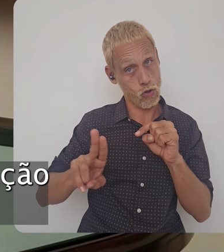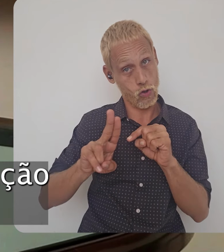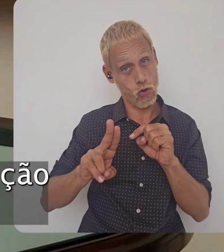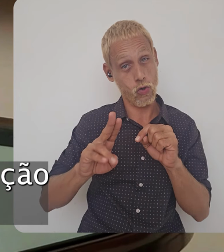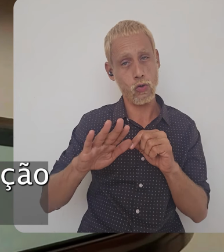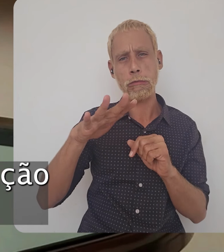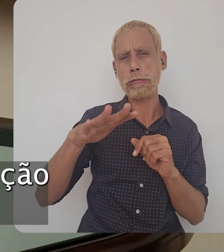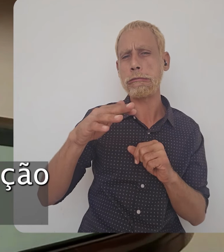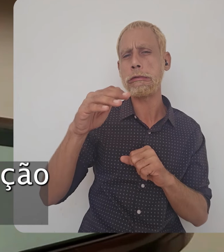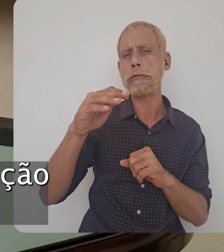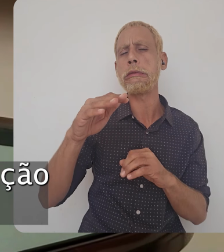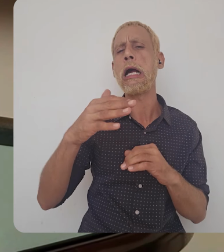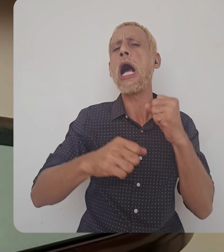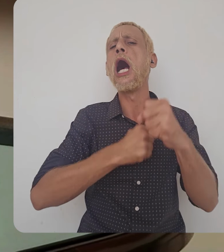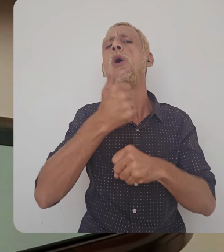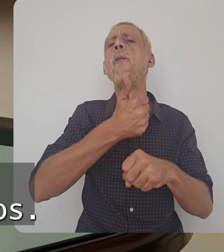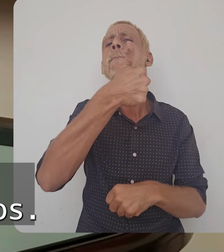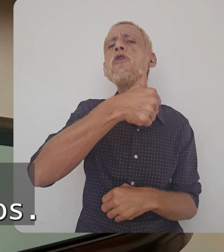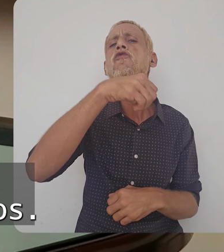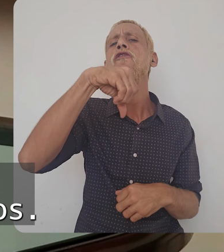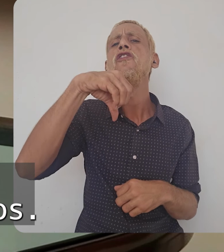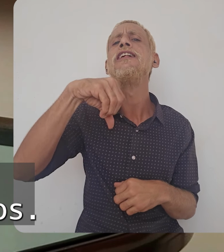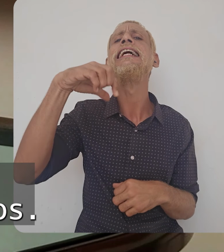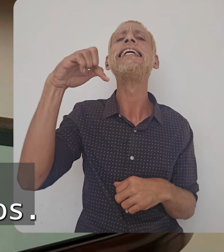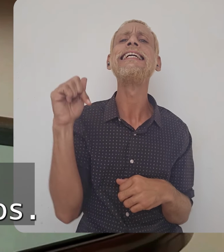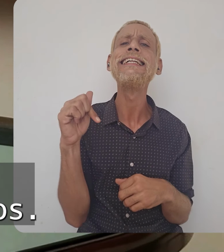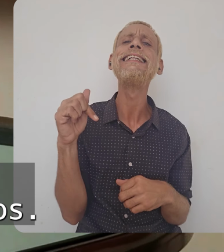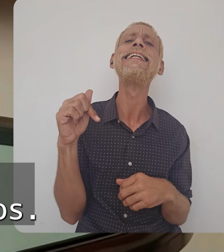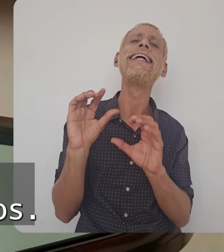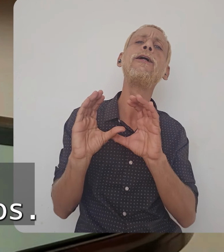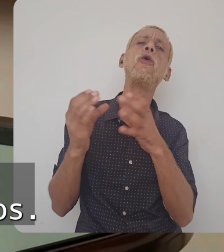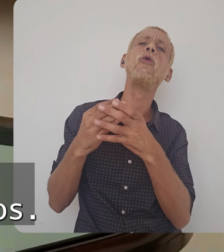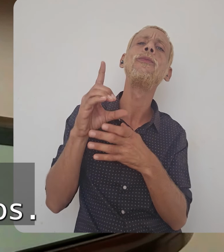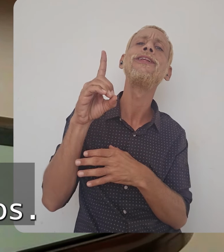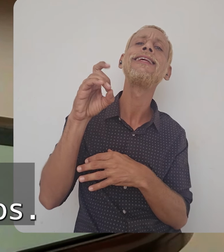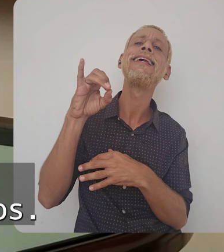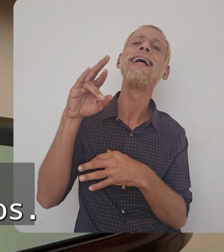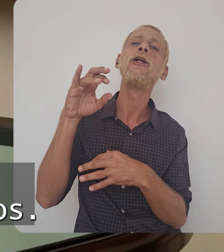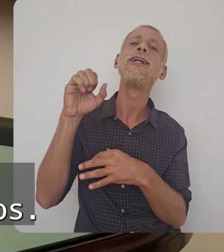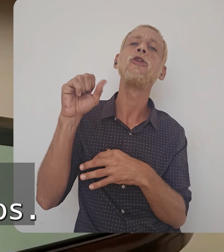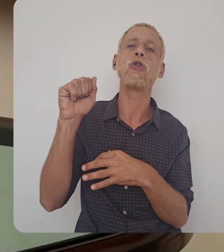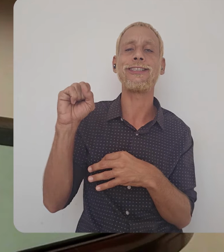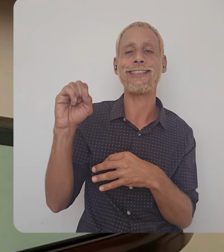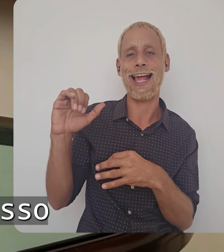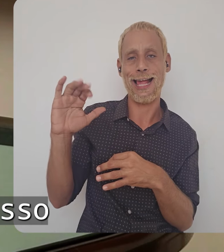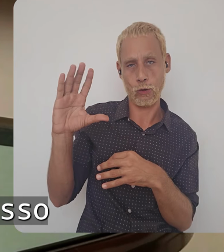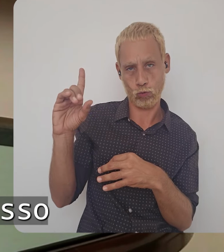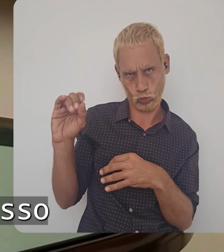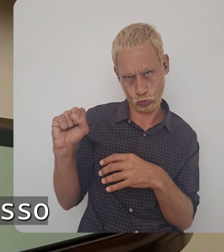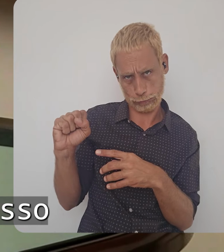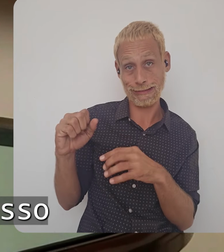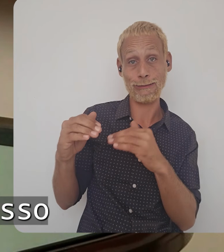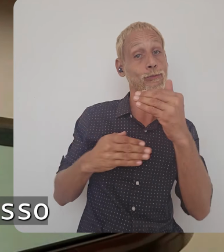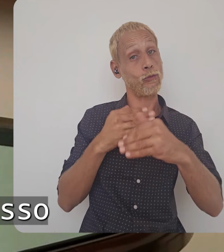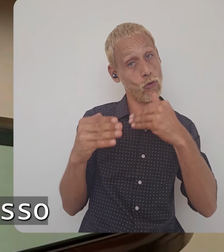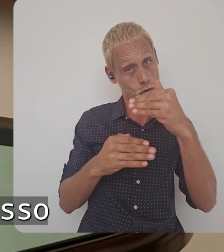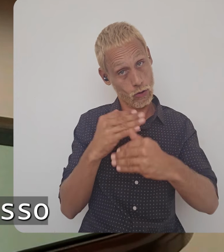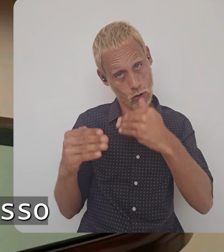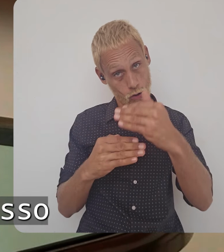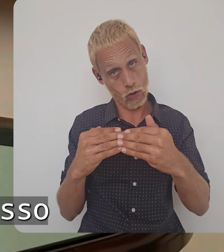de informatização com o uso dos computadores. Em 1997, reassumiu o grupo dos diários associados. E aí